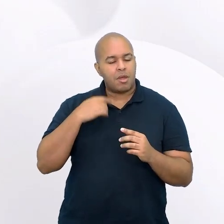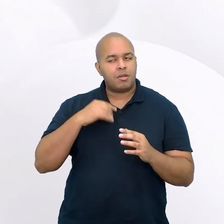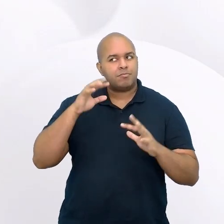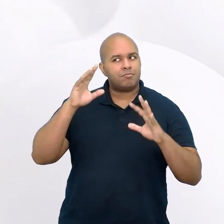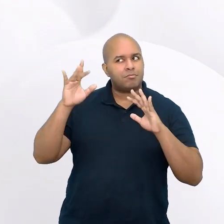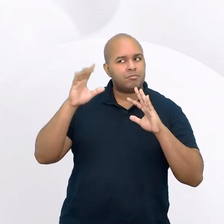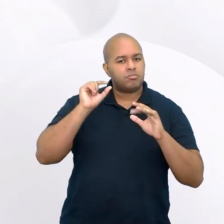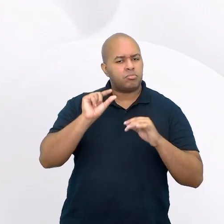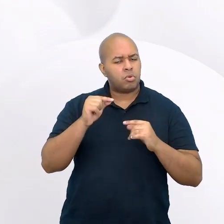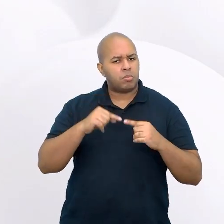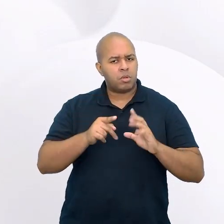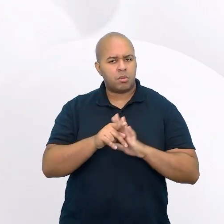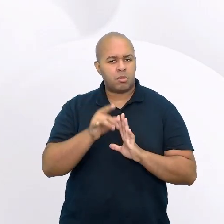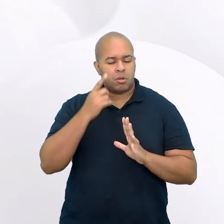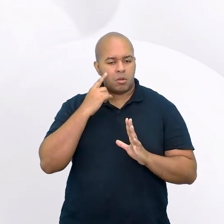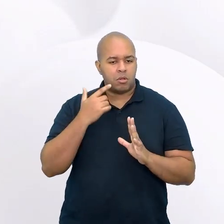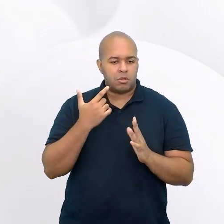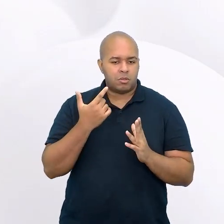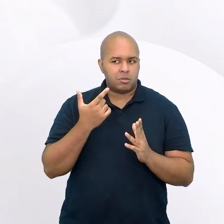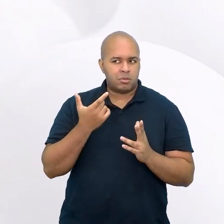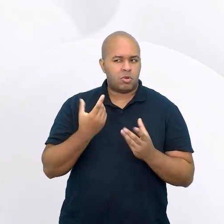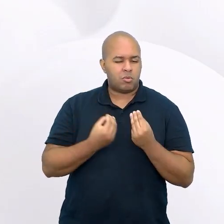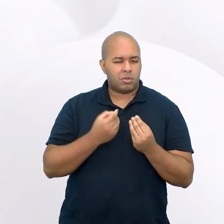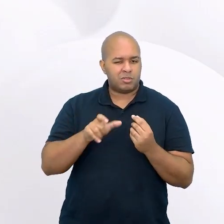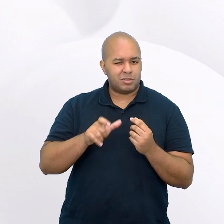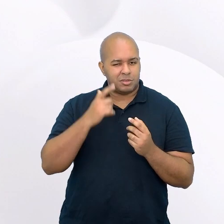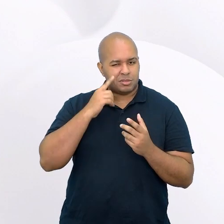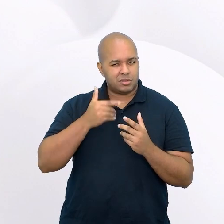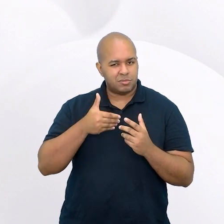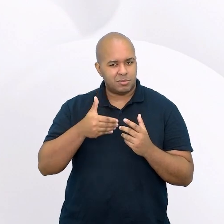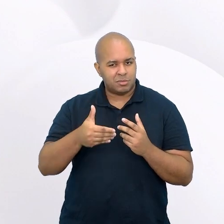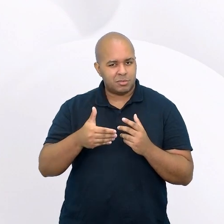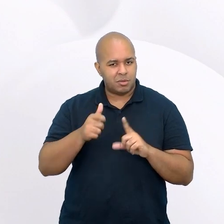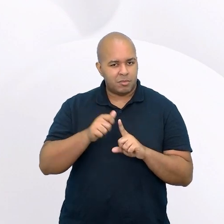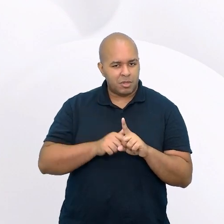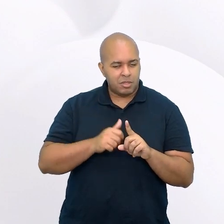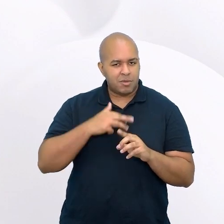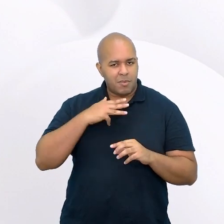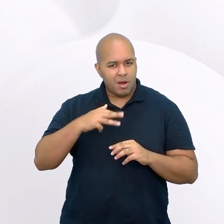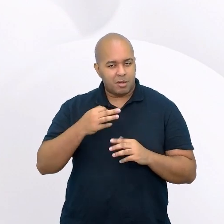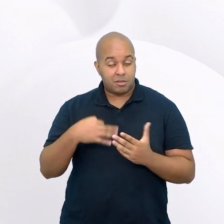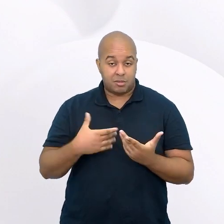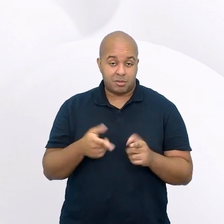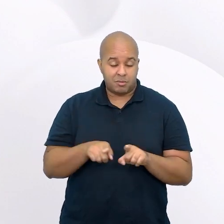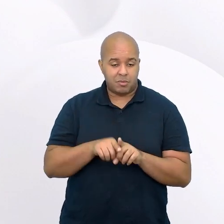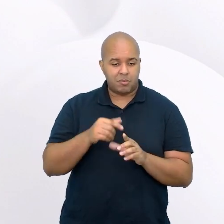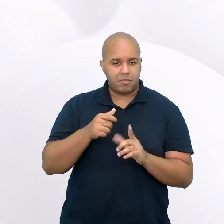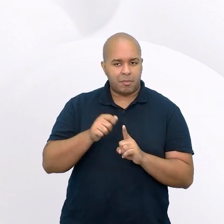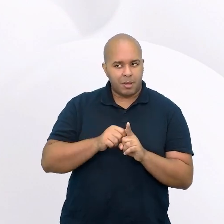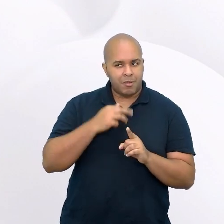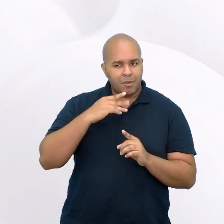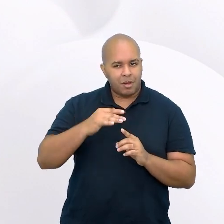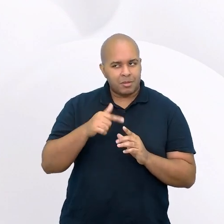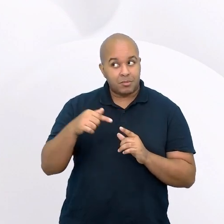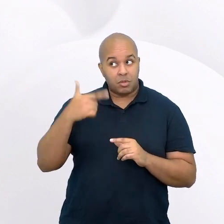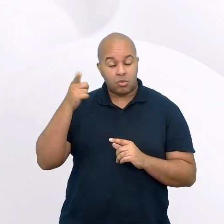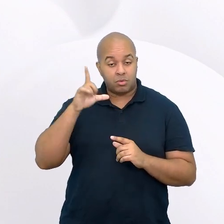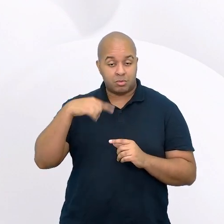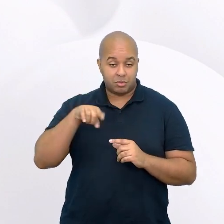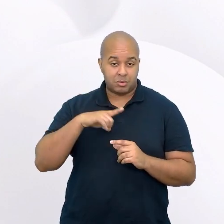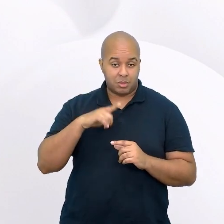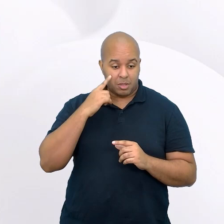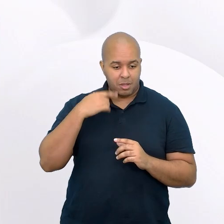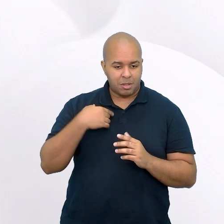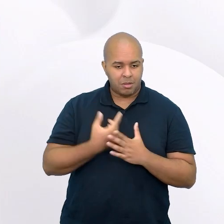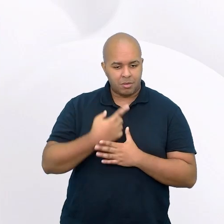refletir um pouco né sobre como estamos aqui começando mês de março mês de março semana que vem nós temos